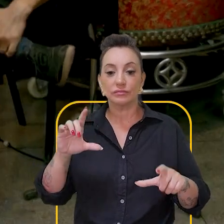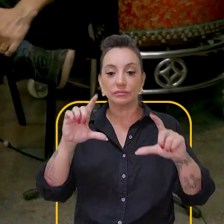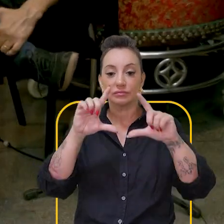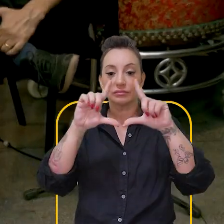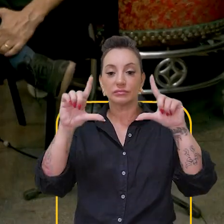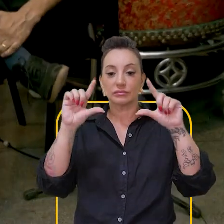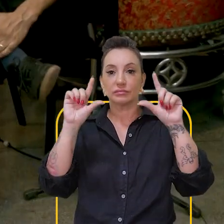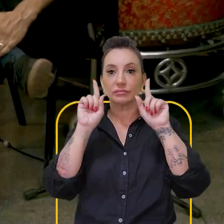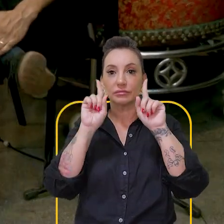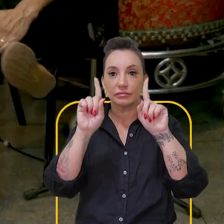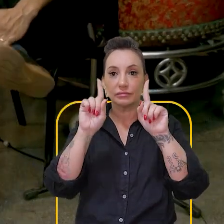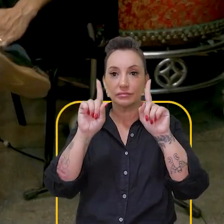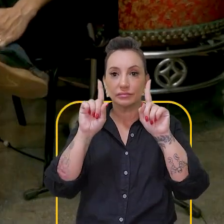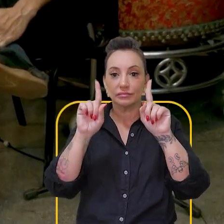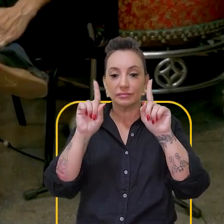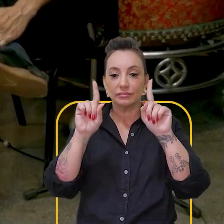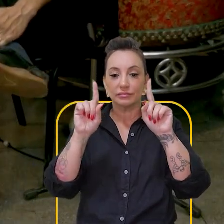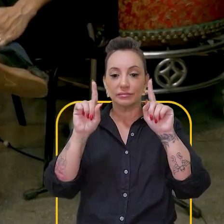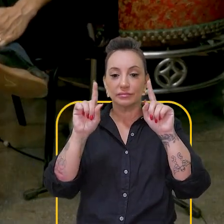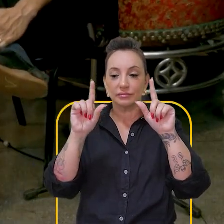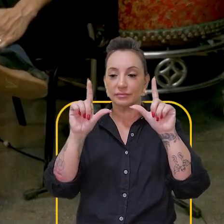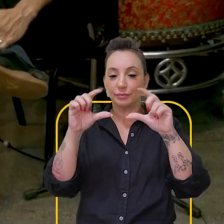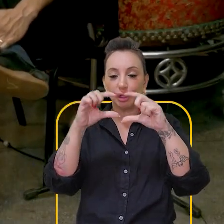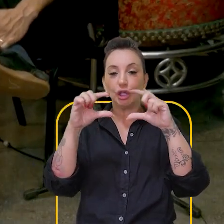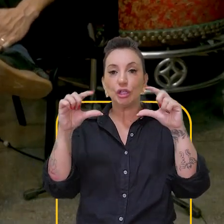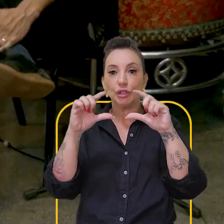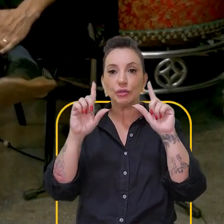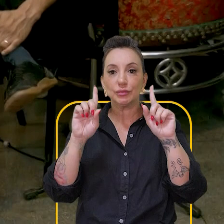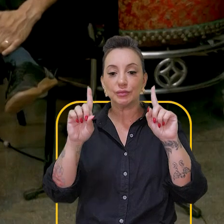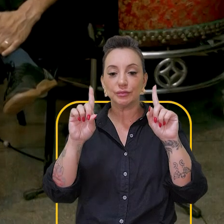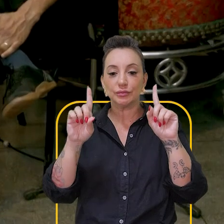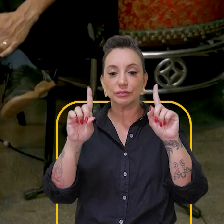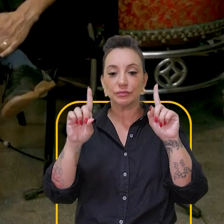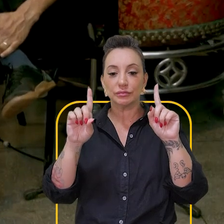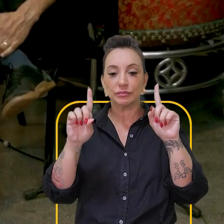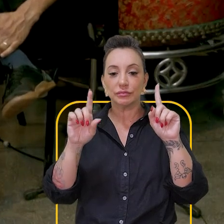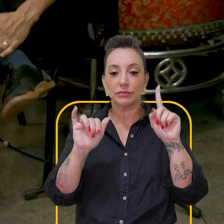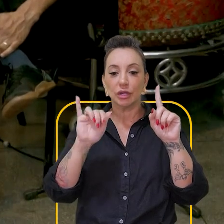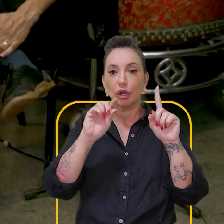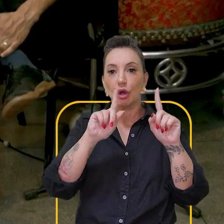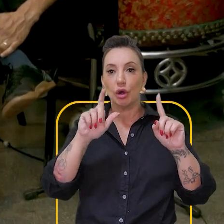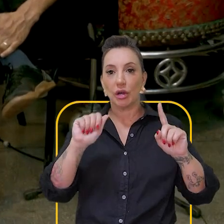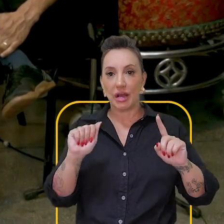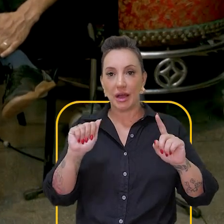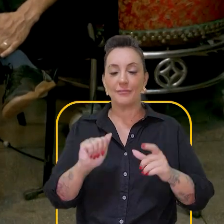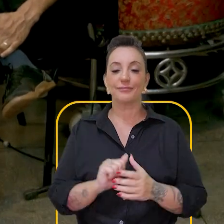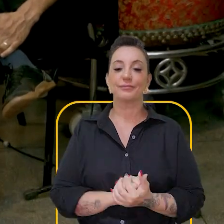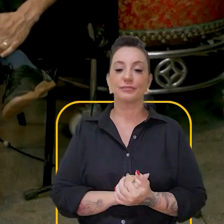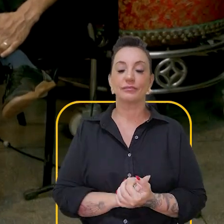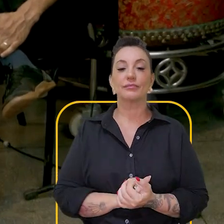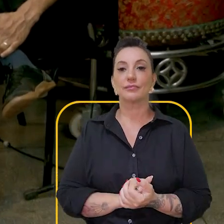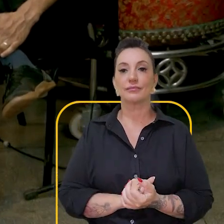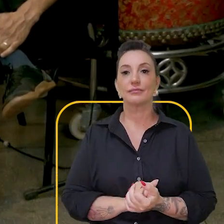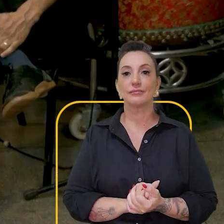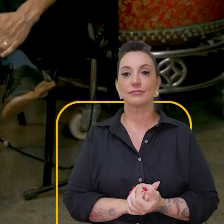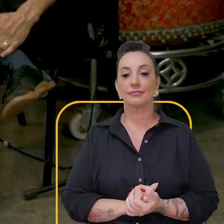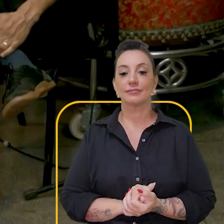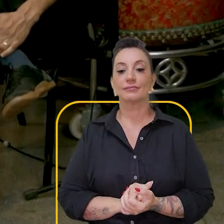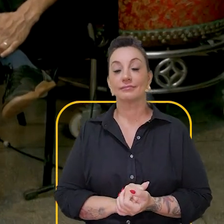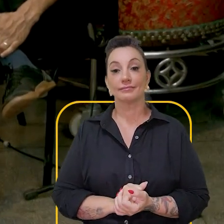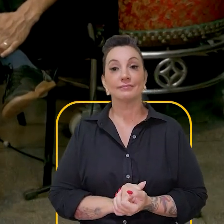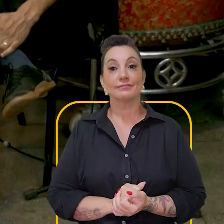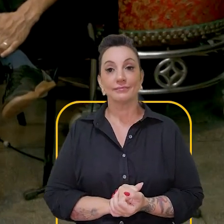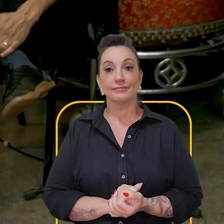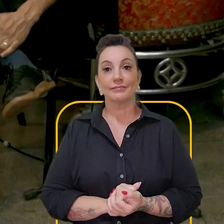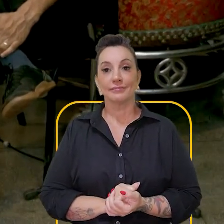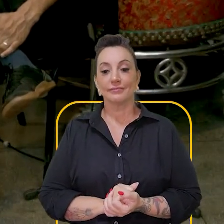dava aula de yoga aham e vamos pra esquerda e vai de um lado da rua e vai pro outro e vai de um lado e fui